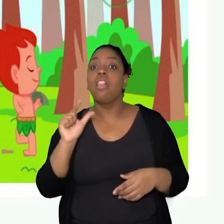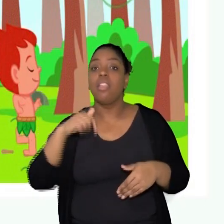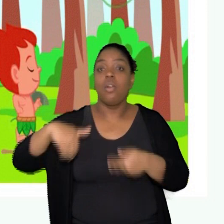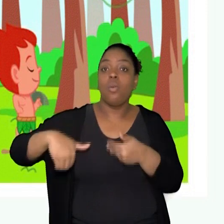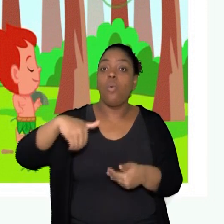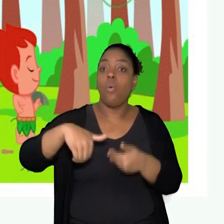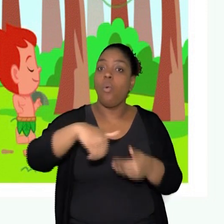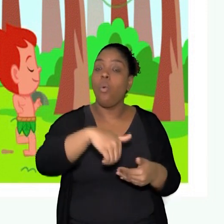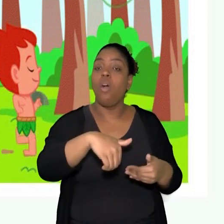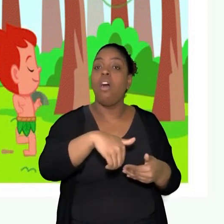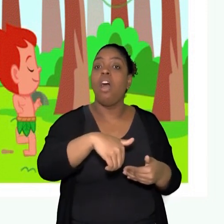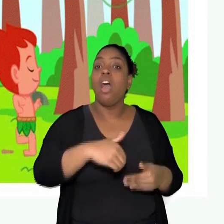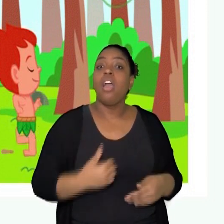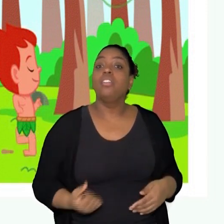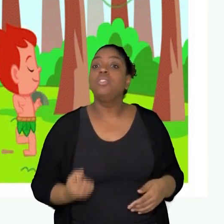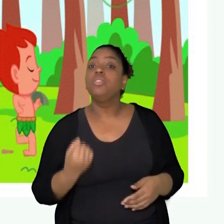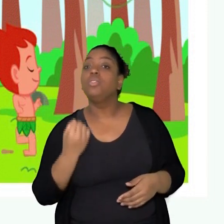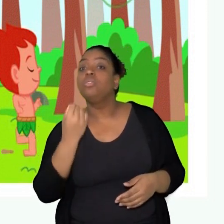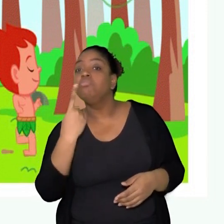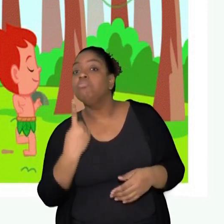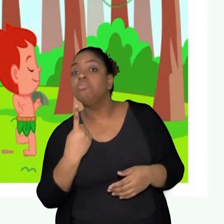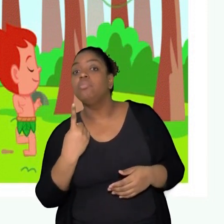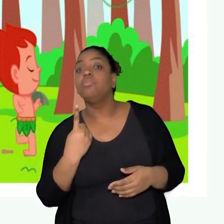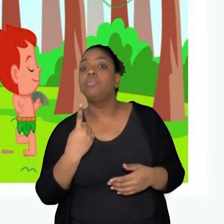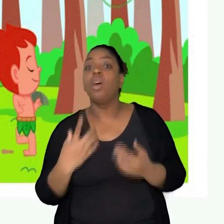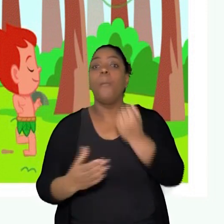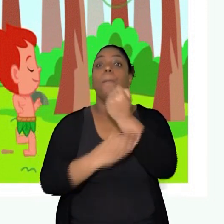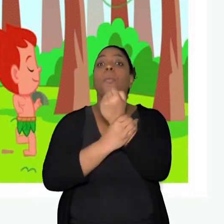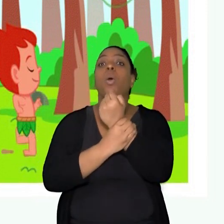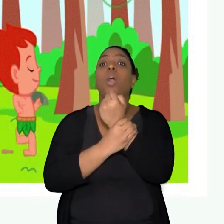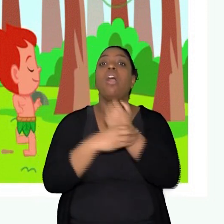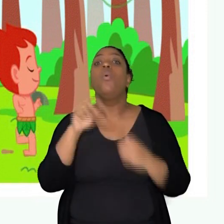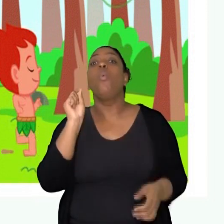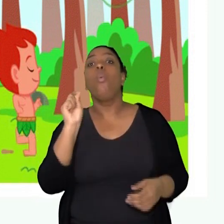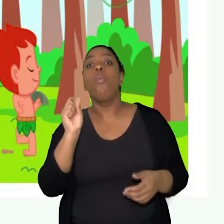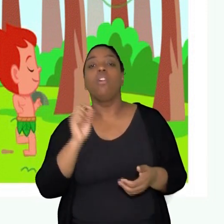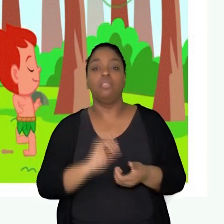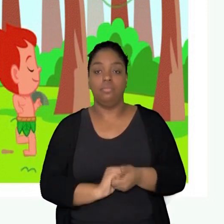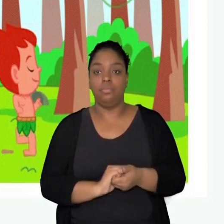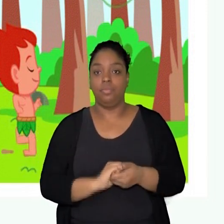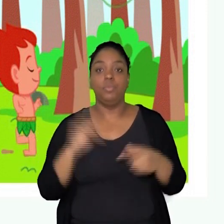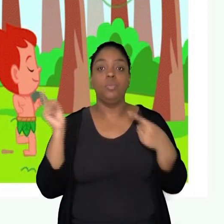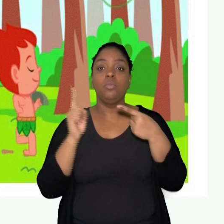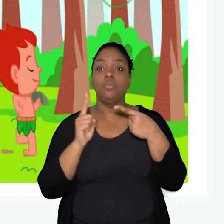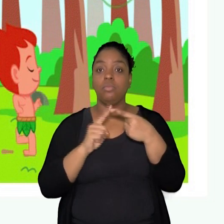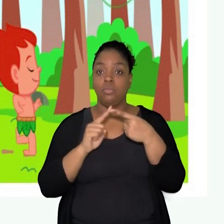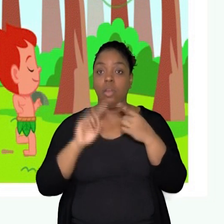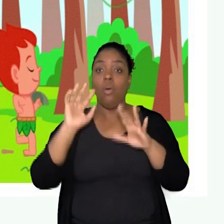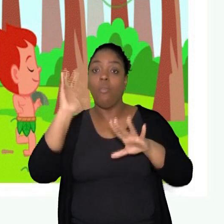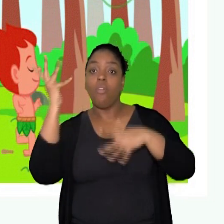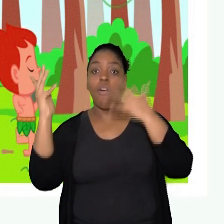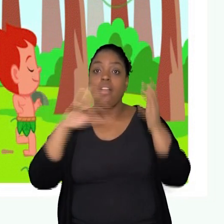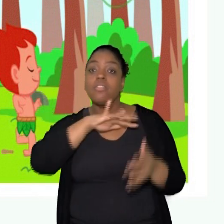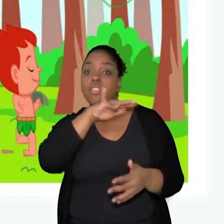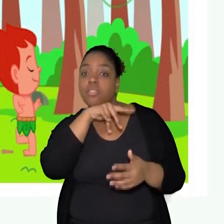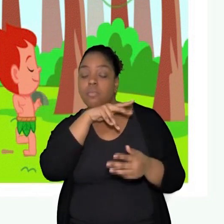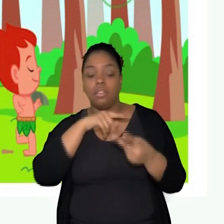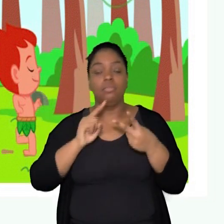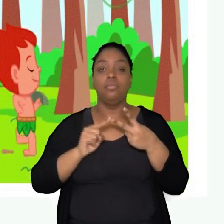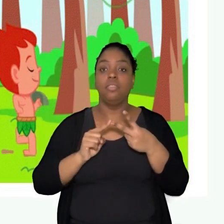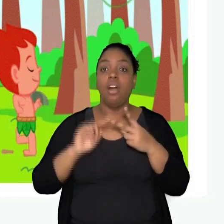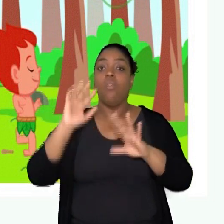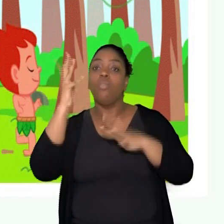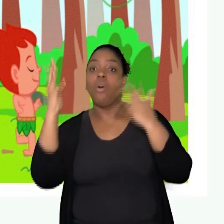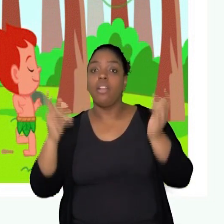estranho ser protetor. Mas de quê? Primeira alternativa: da floresta e dos animais, da floresta e